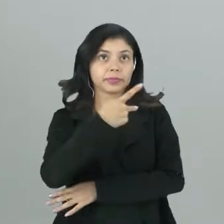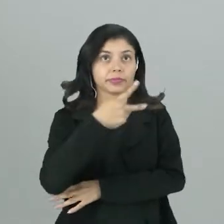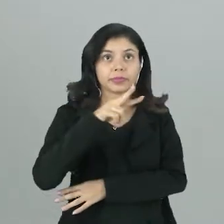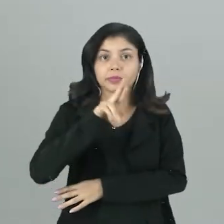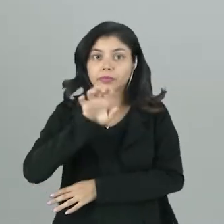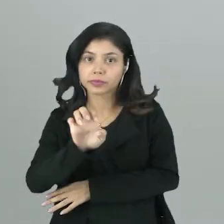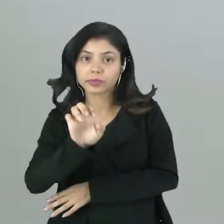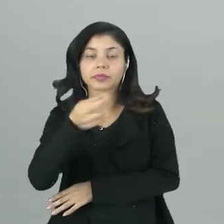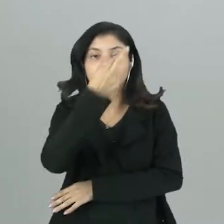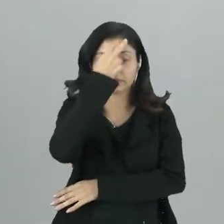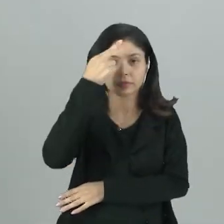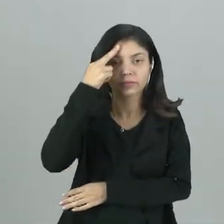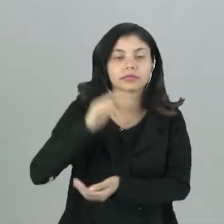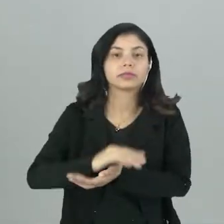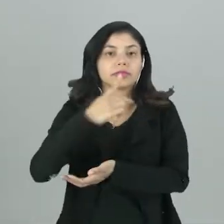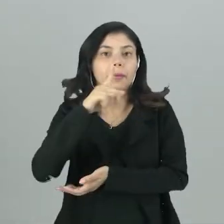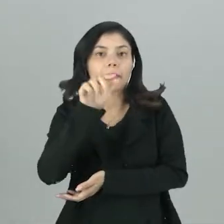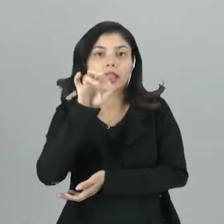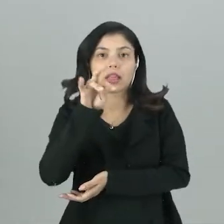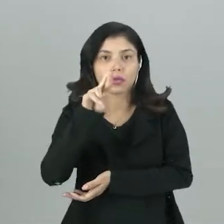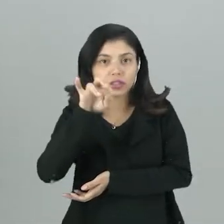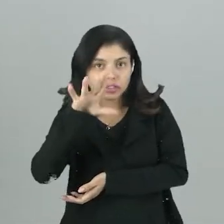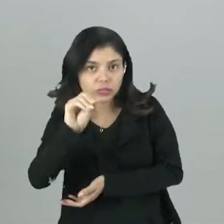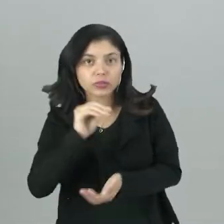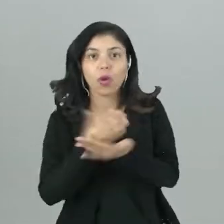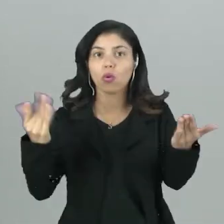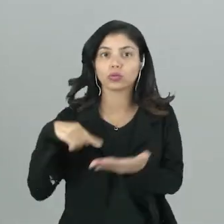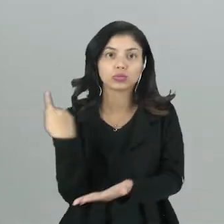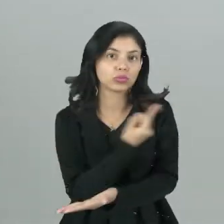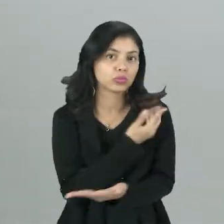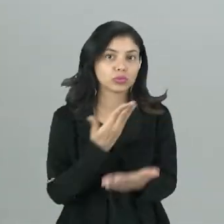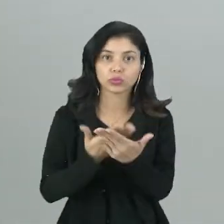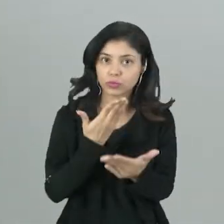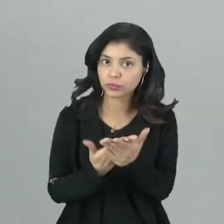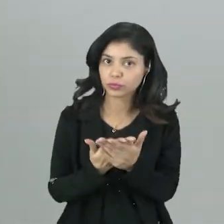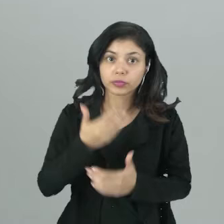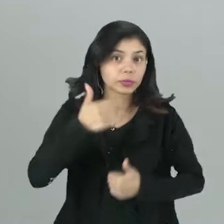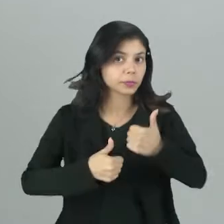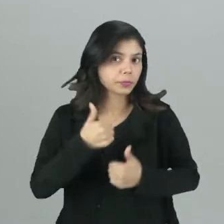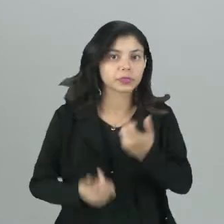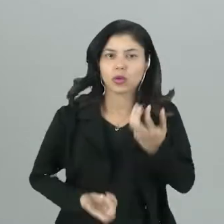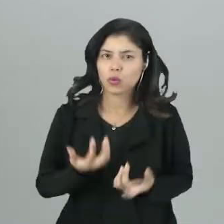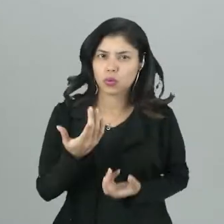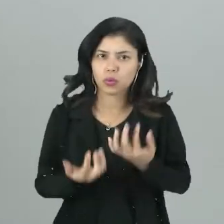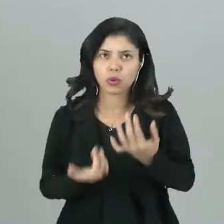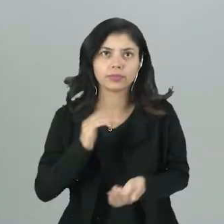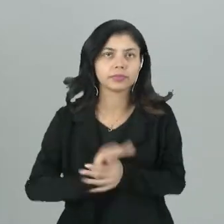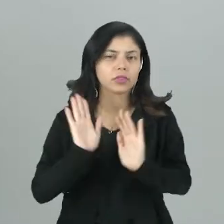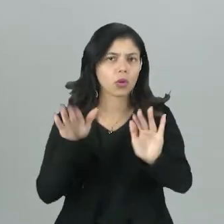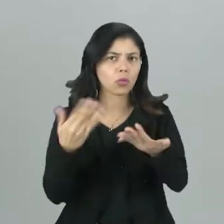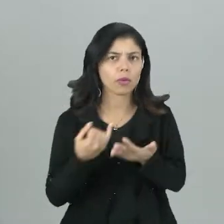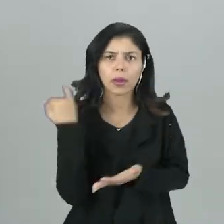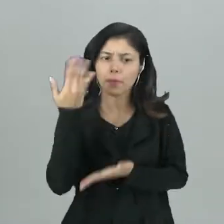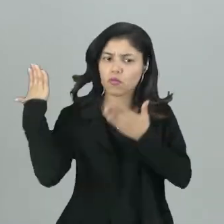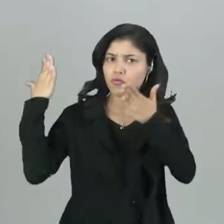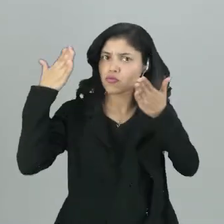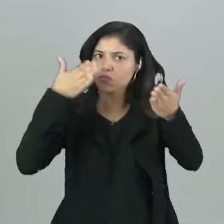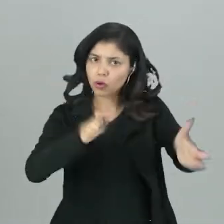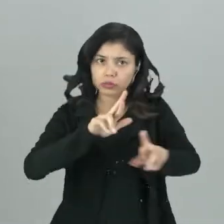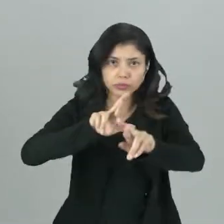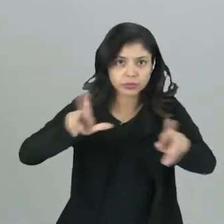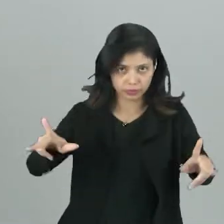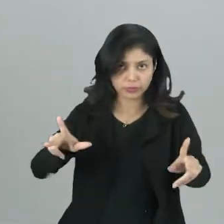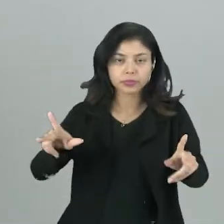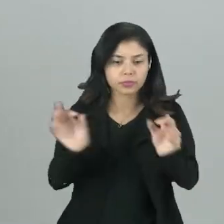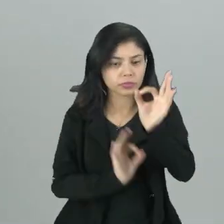que era o período paleolítico, e aí na aula de hoje a gente vai estudar o período neolítico e ver qual que é a principal diferença